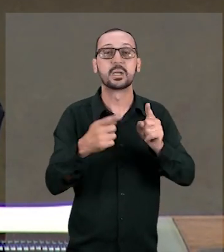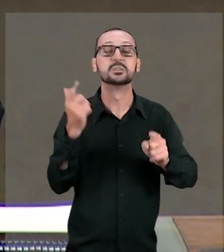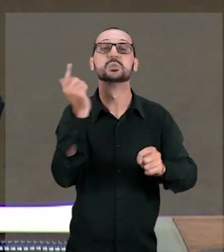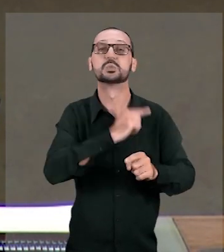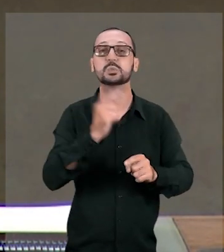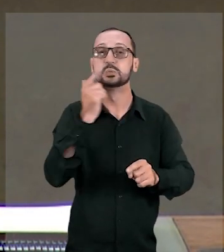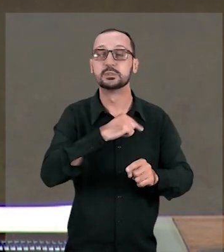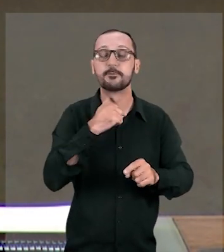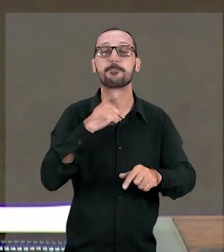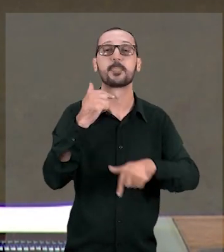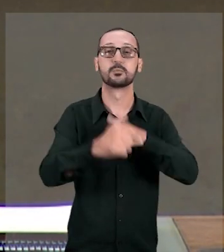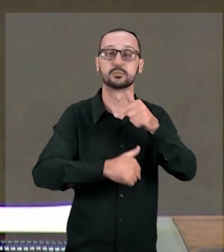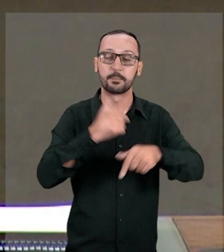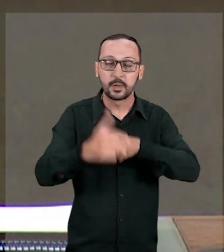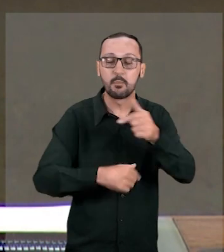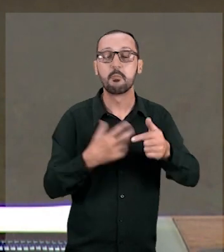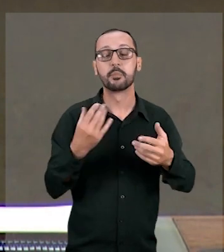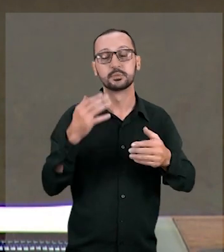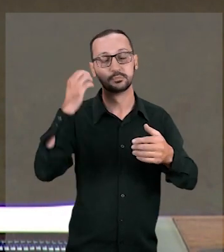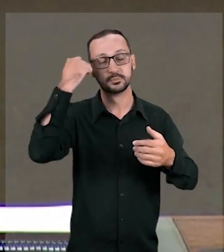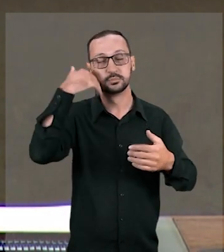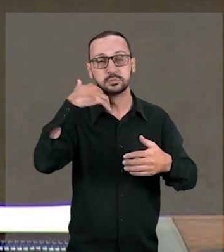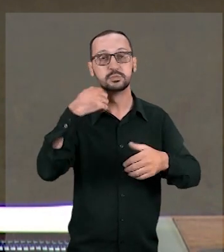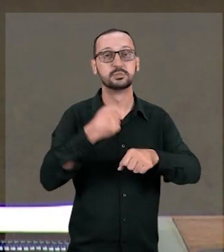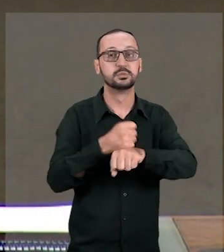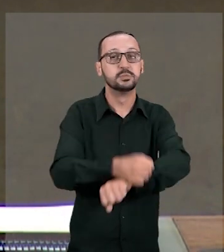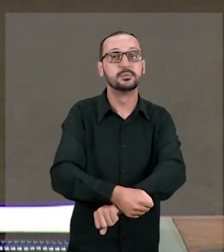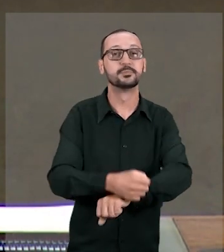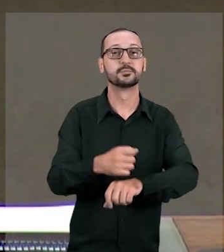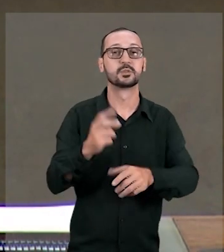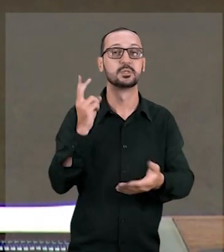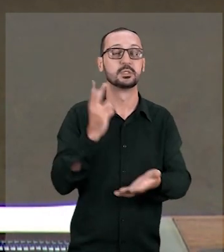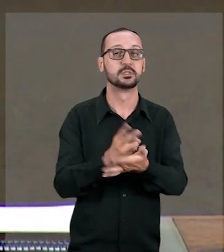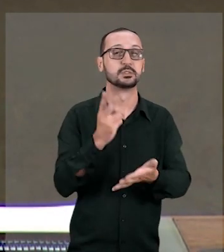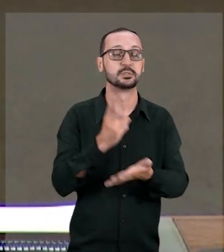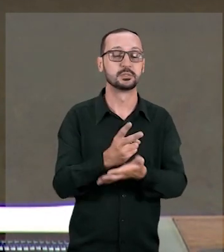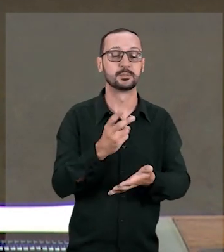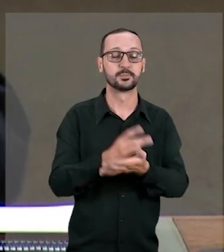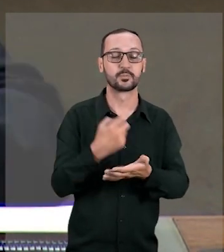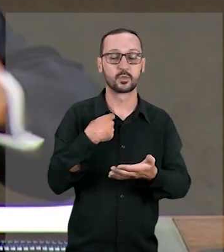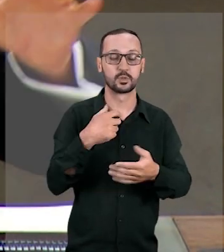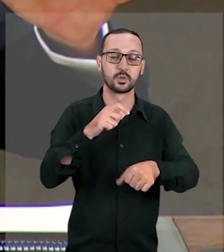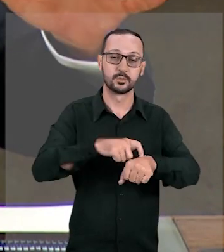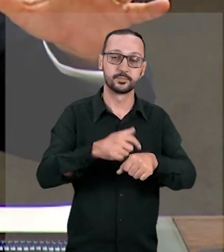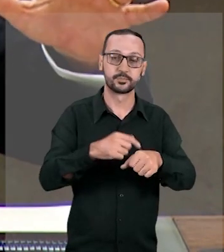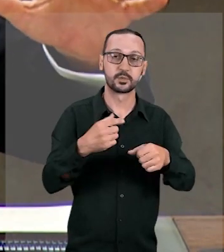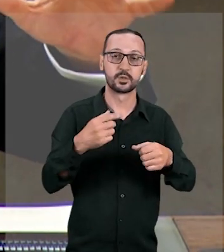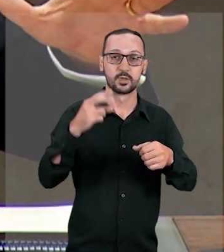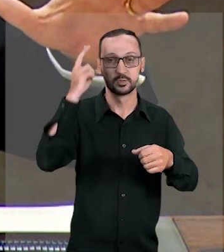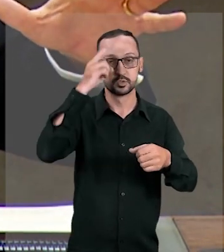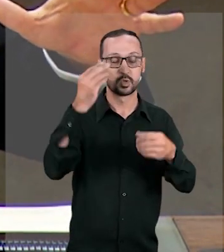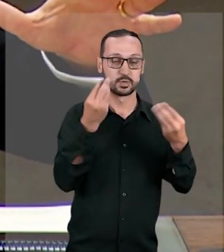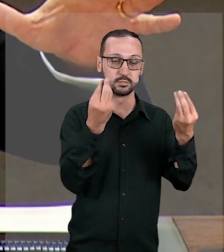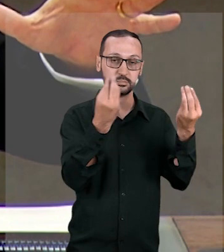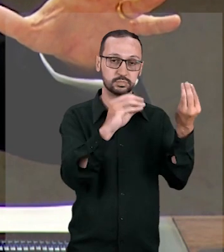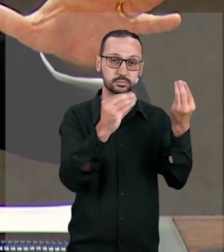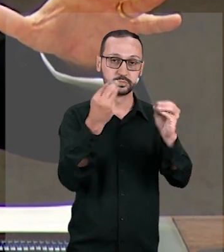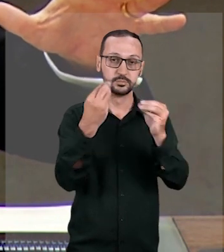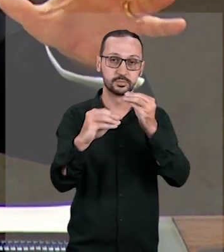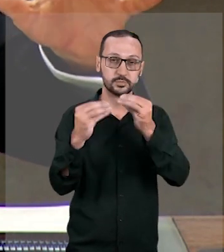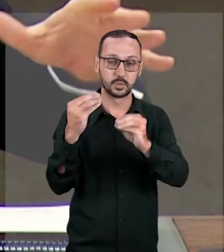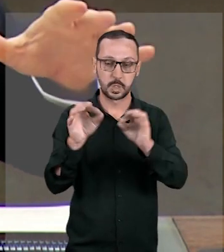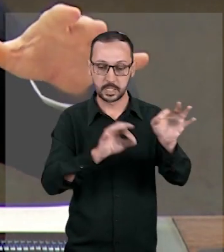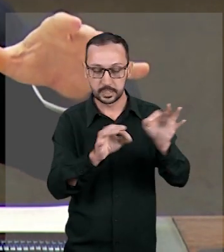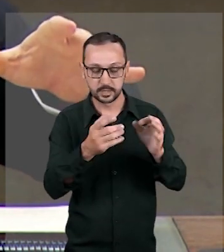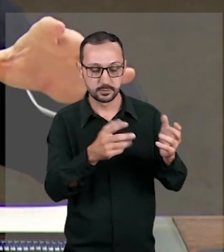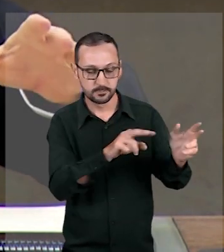percorremos um longo caminho. Portanto, eu sempre me consolo quando coloco a história em perspectiva e